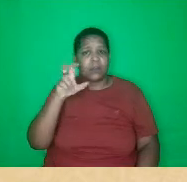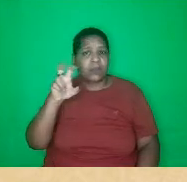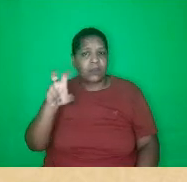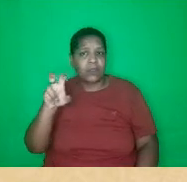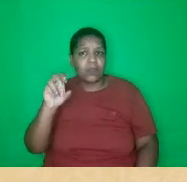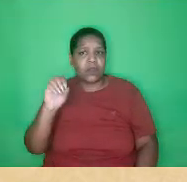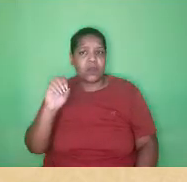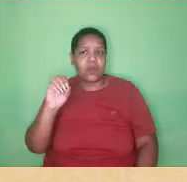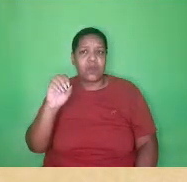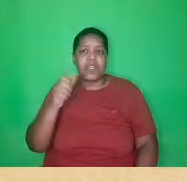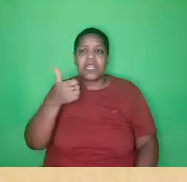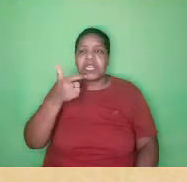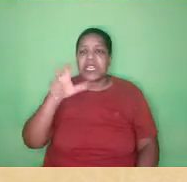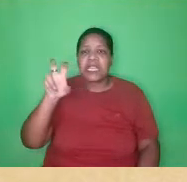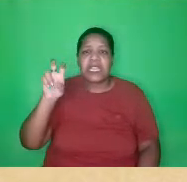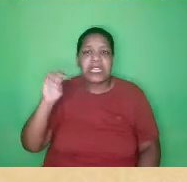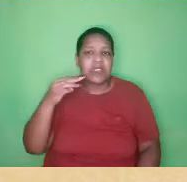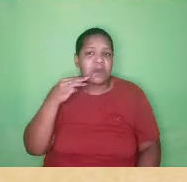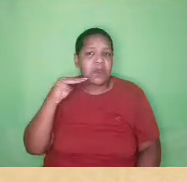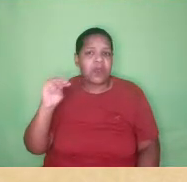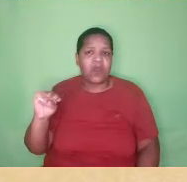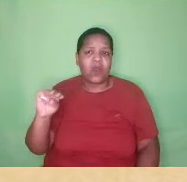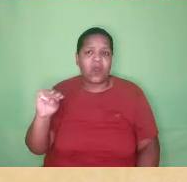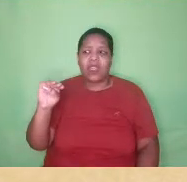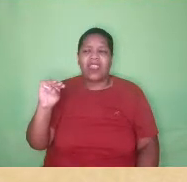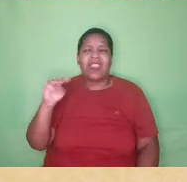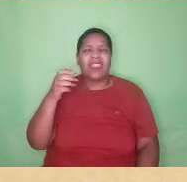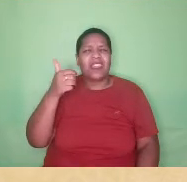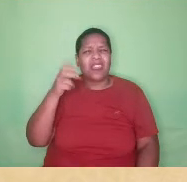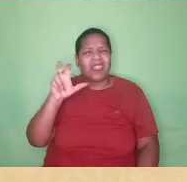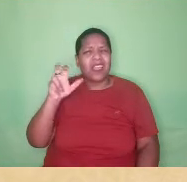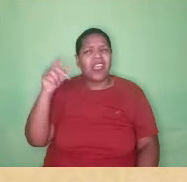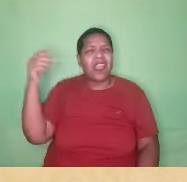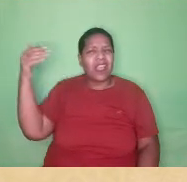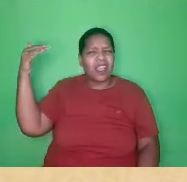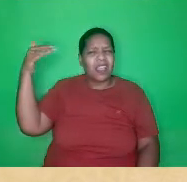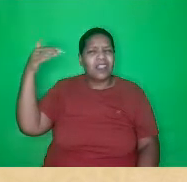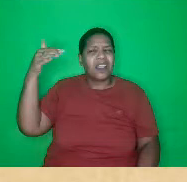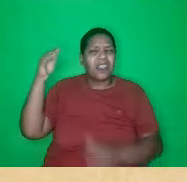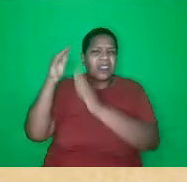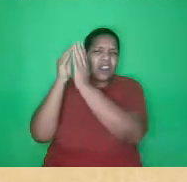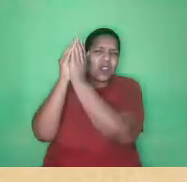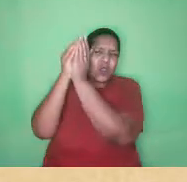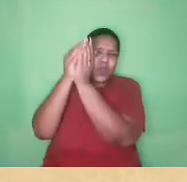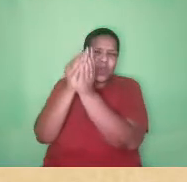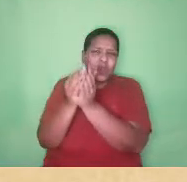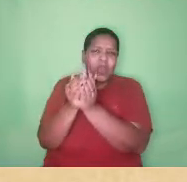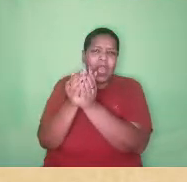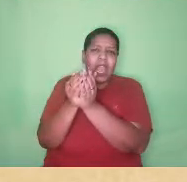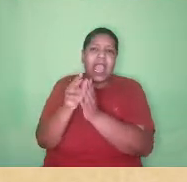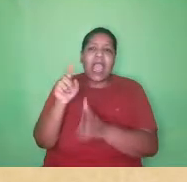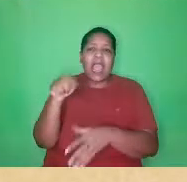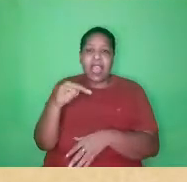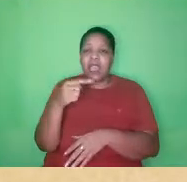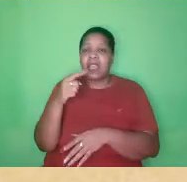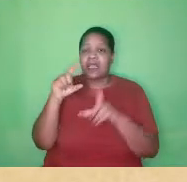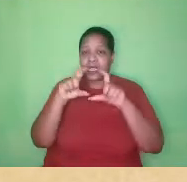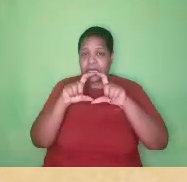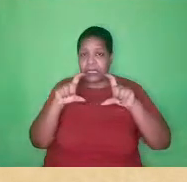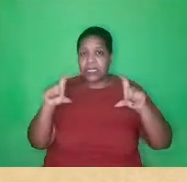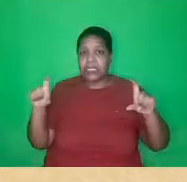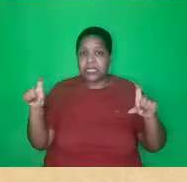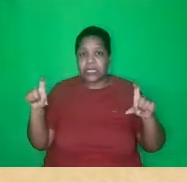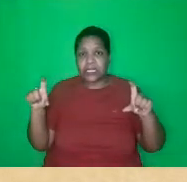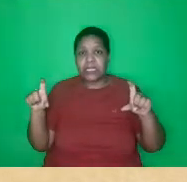15 milhões de africanos trazidos para as Américas. Tem até uma expressão do Roger Bastide,